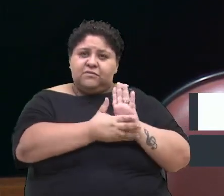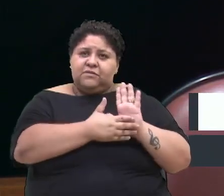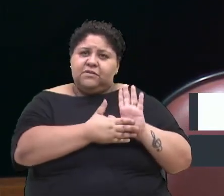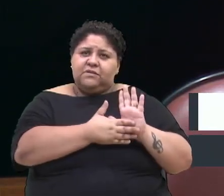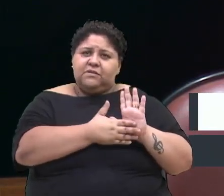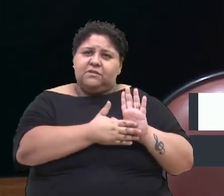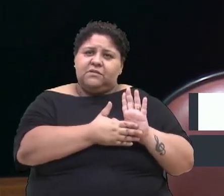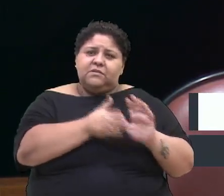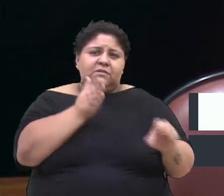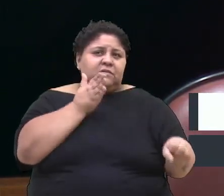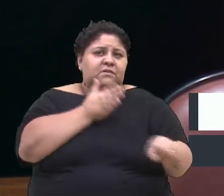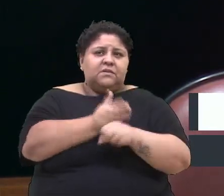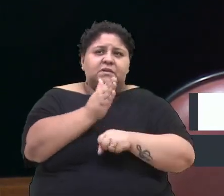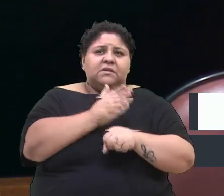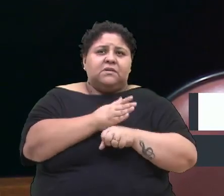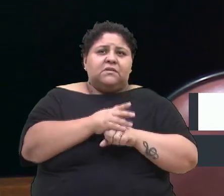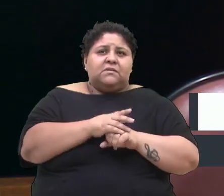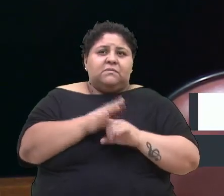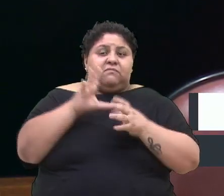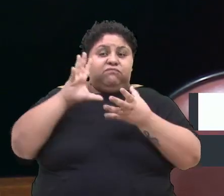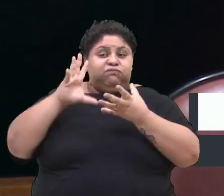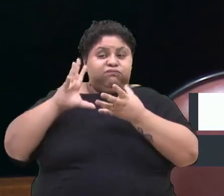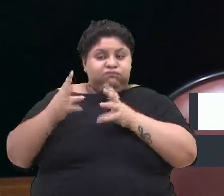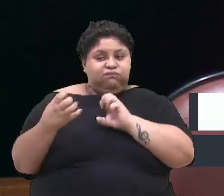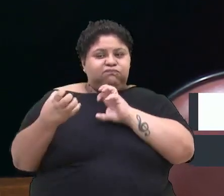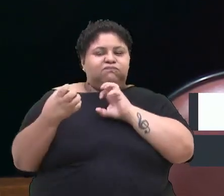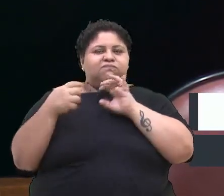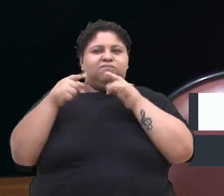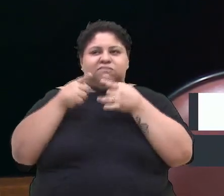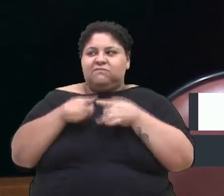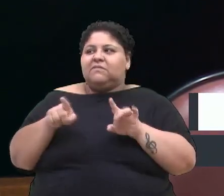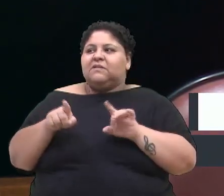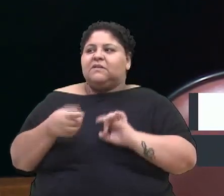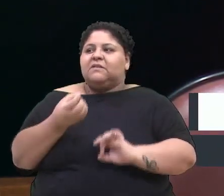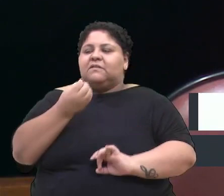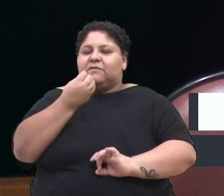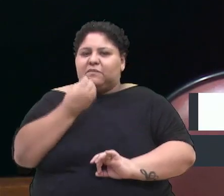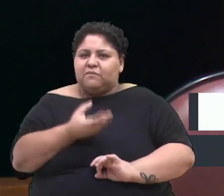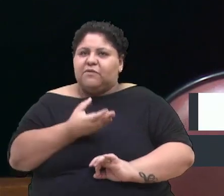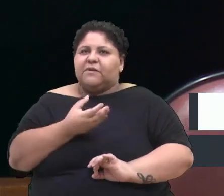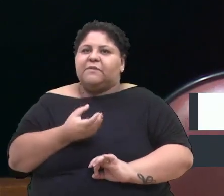Não participei dessa briga, né? Mas que bom que foi